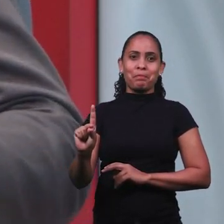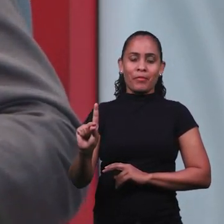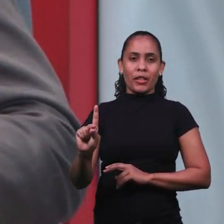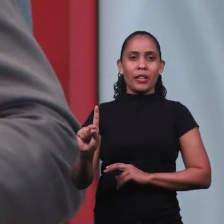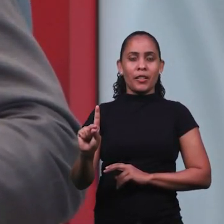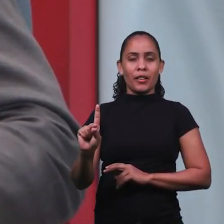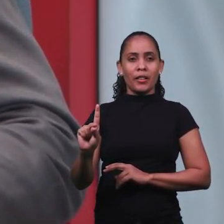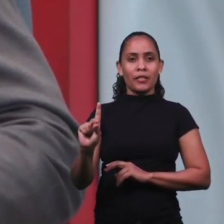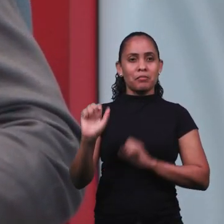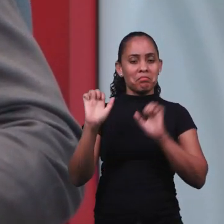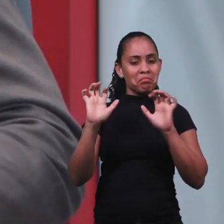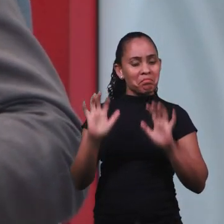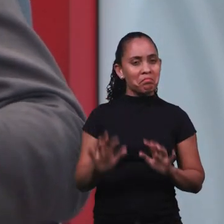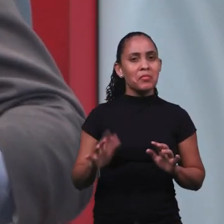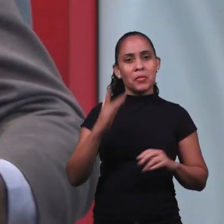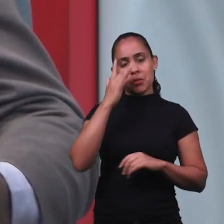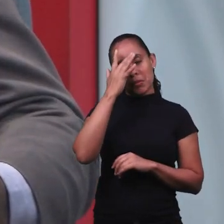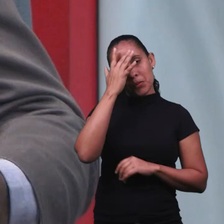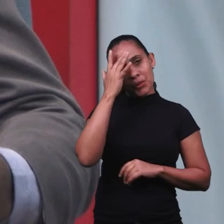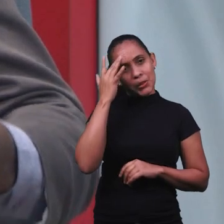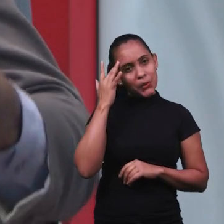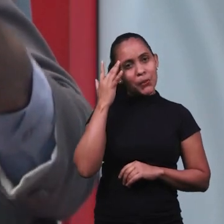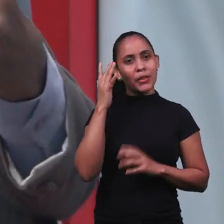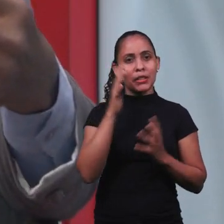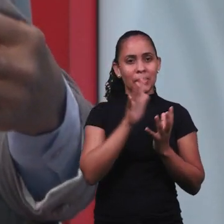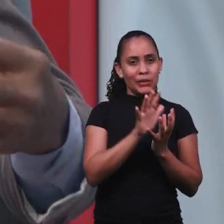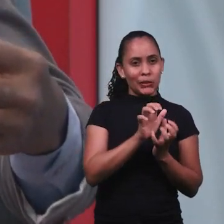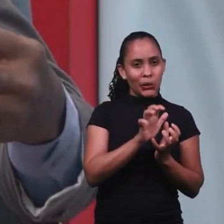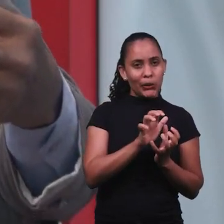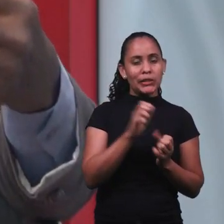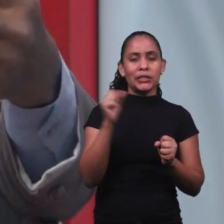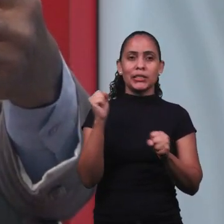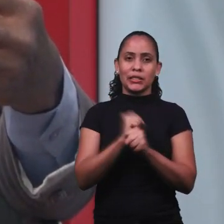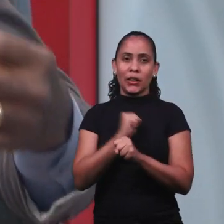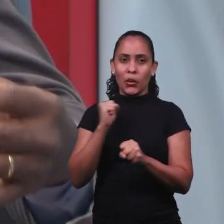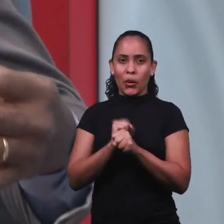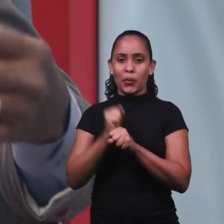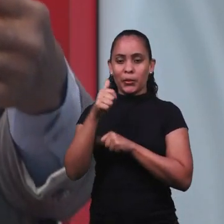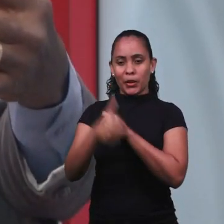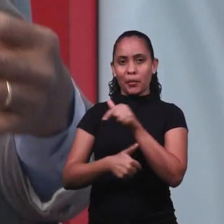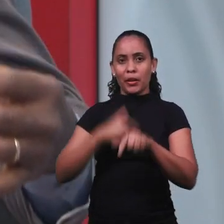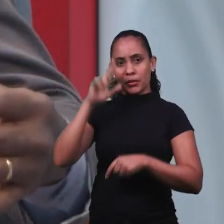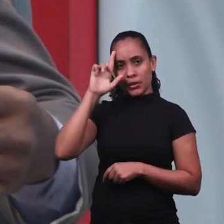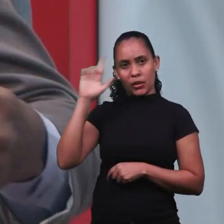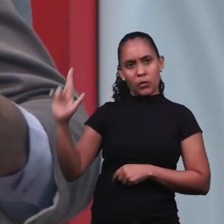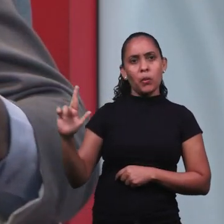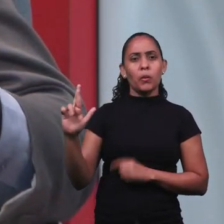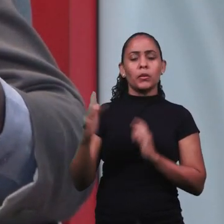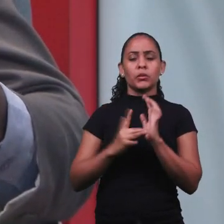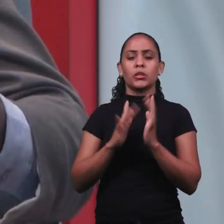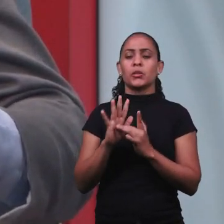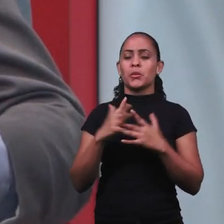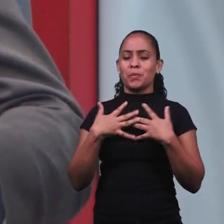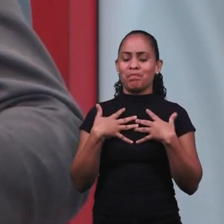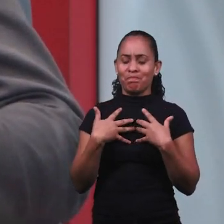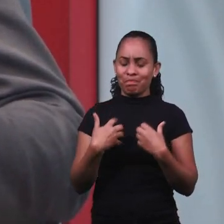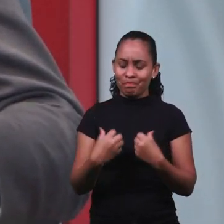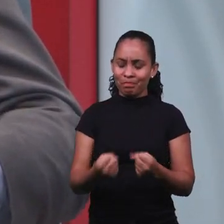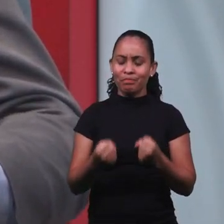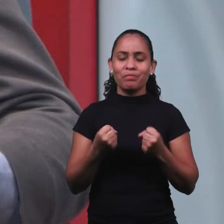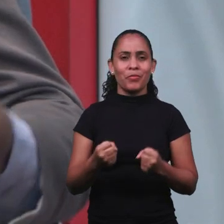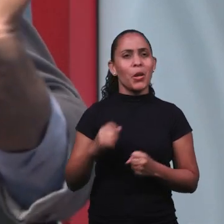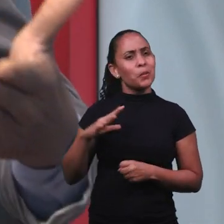dia. E o idoso da obra, o idoso que se definiu, que aceitou Jesus